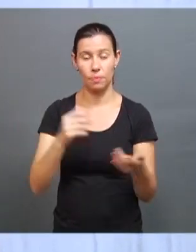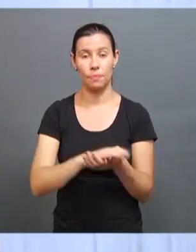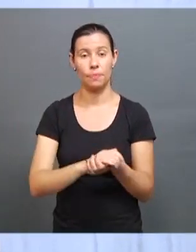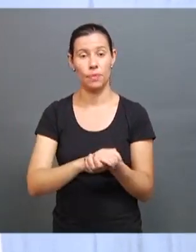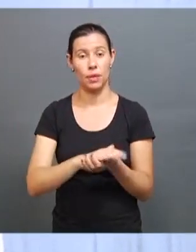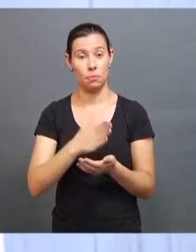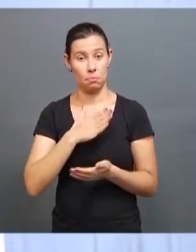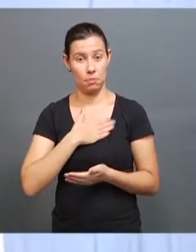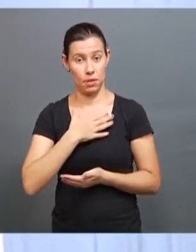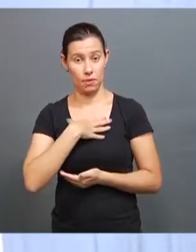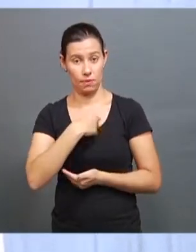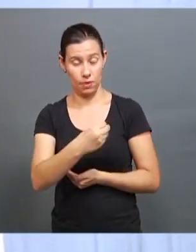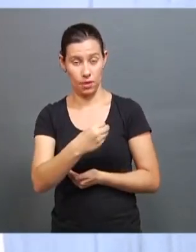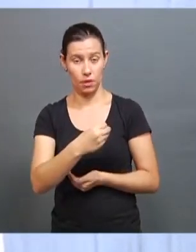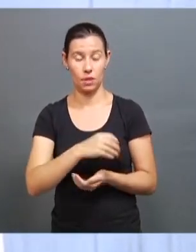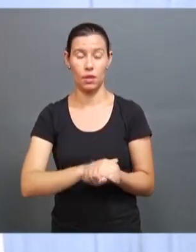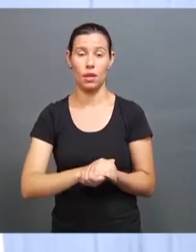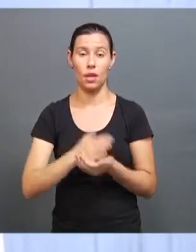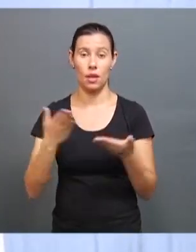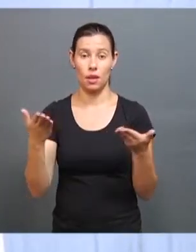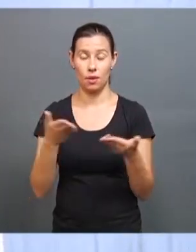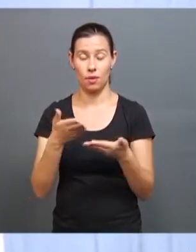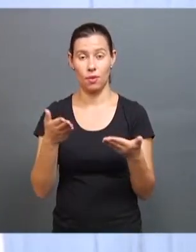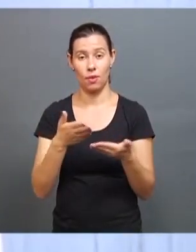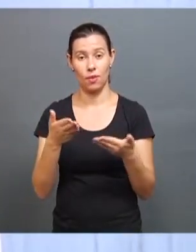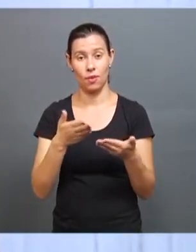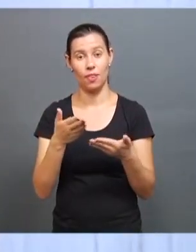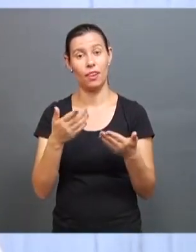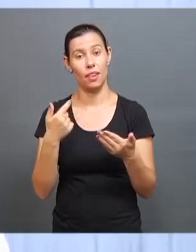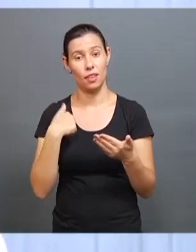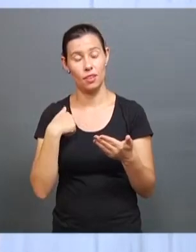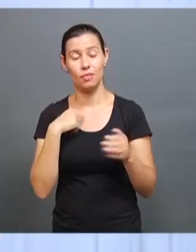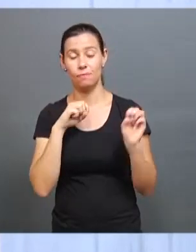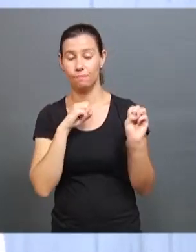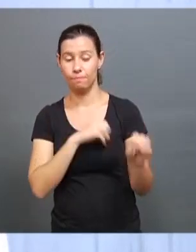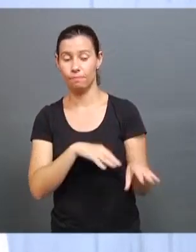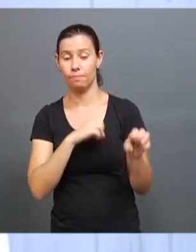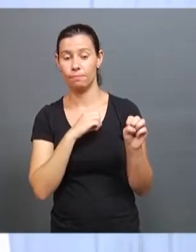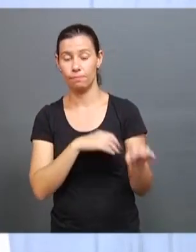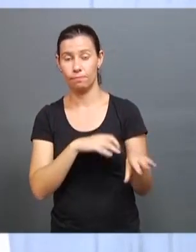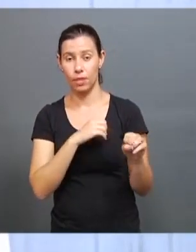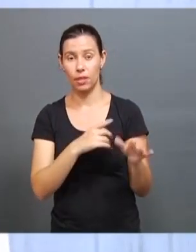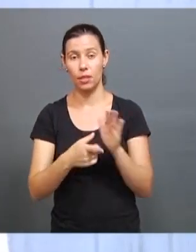minha filha, eu estou começando a trabalhar isso na mente dela, provavelmente pelos estudos que eu